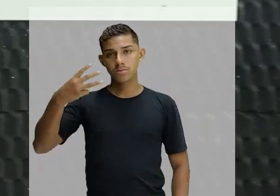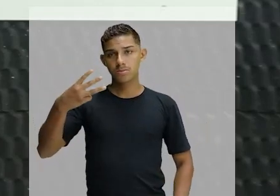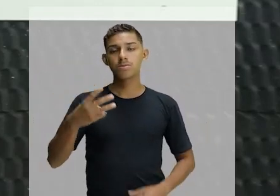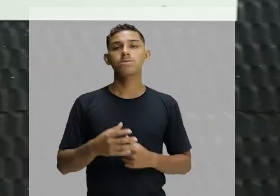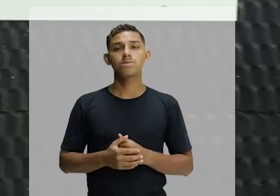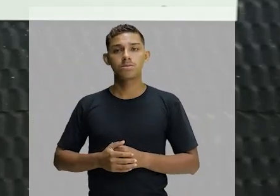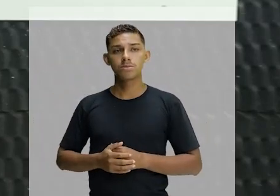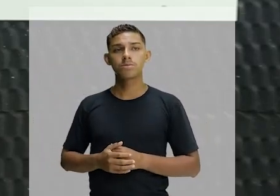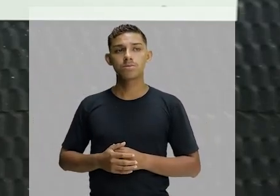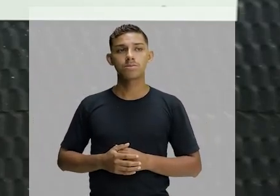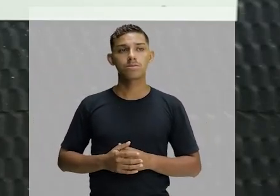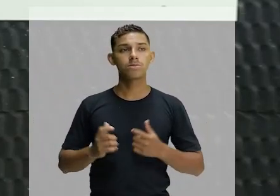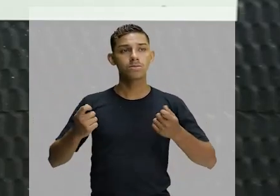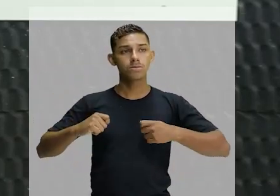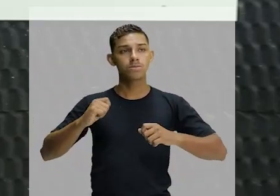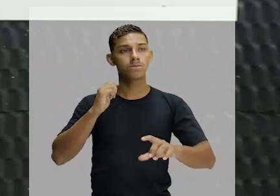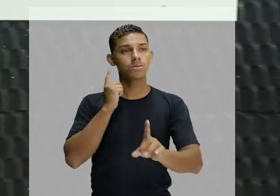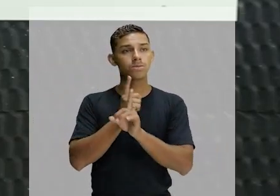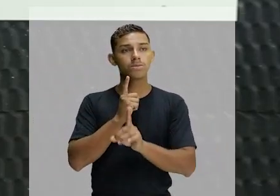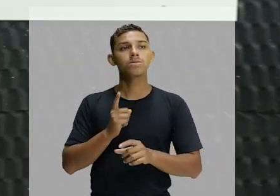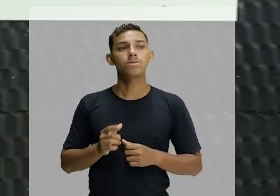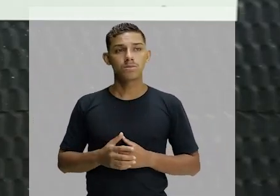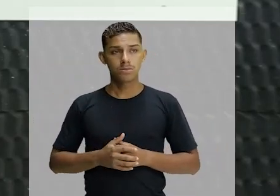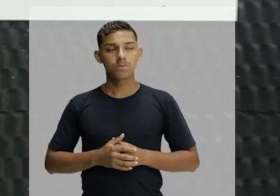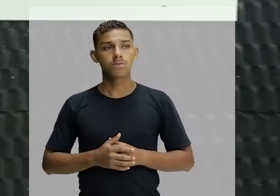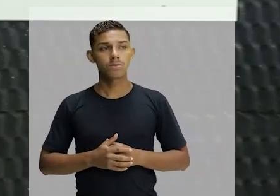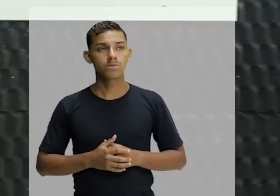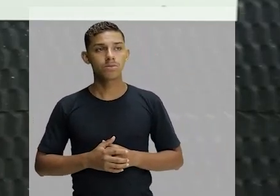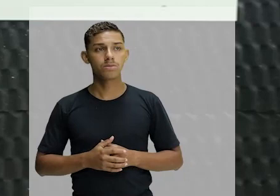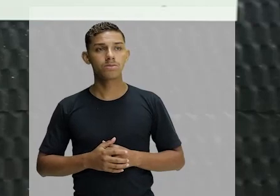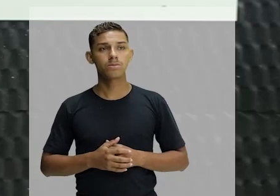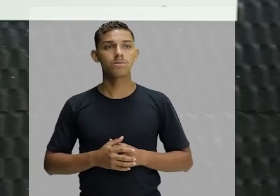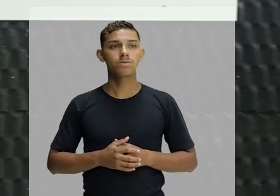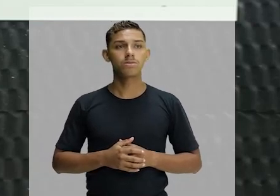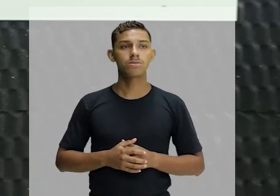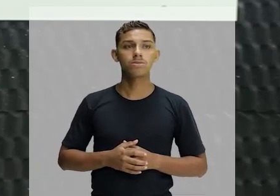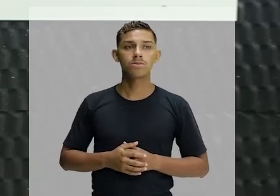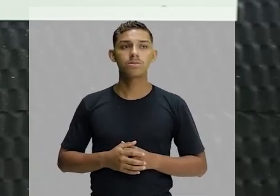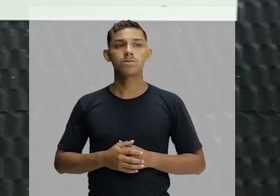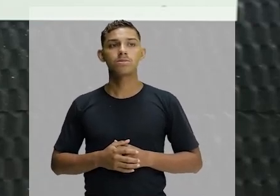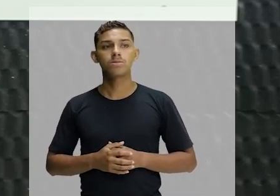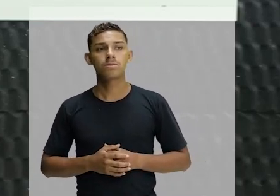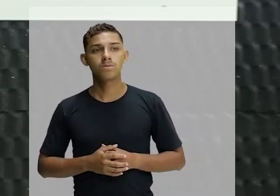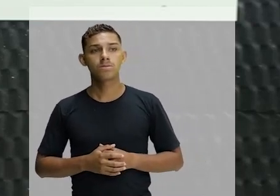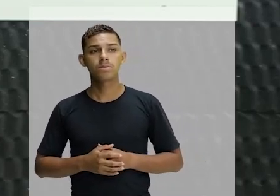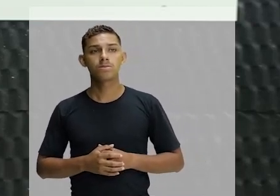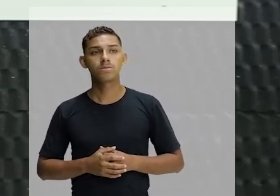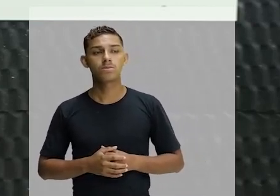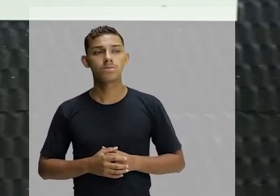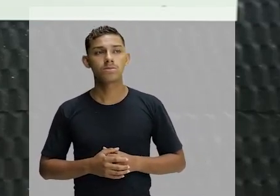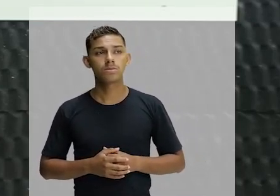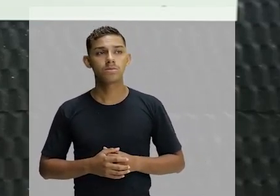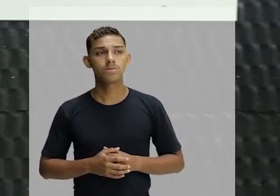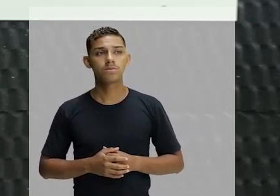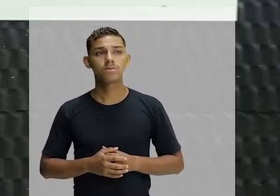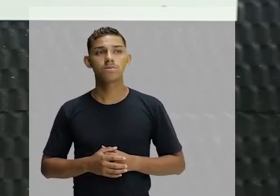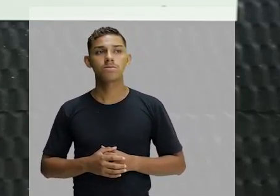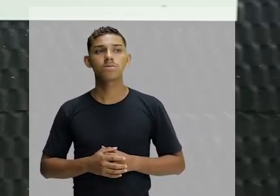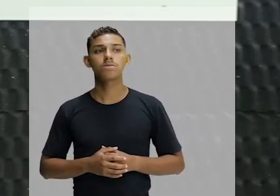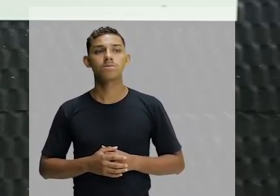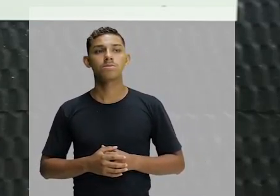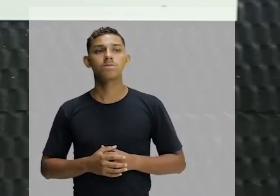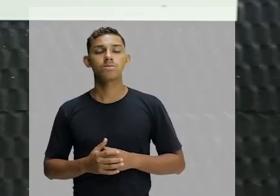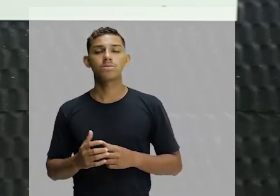plano cartesiano, eu consegui olhar. Tá? Então, nós vimos que a distância do ponto C para o ponto P, sem precisar jogar na fórmula, é